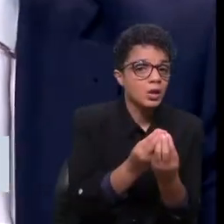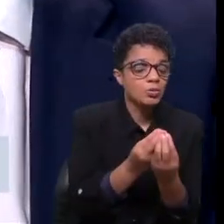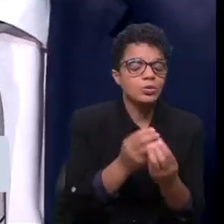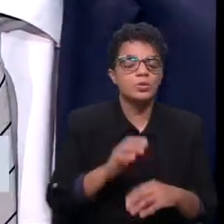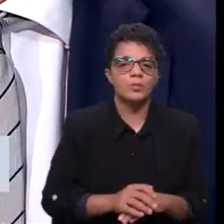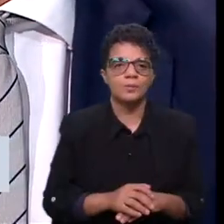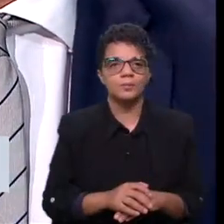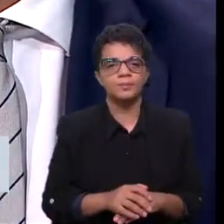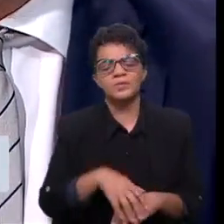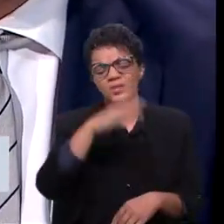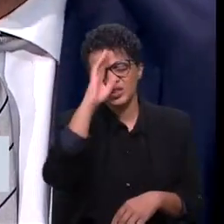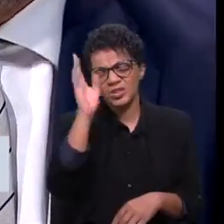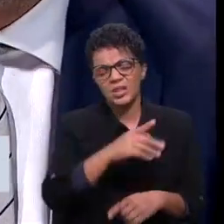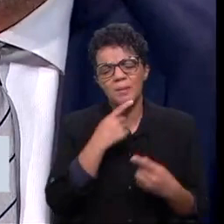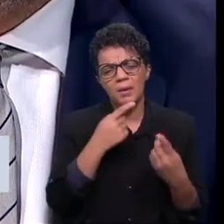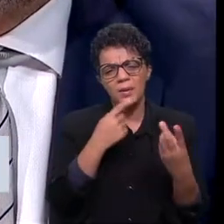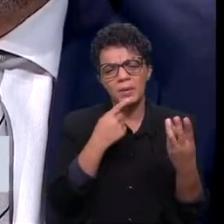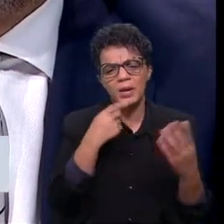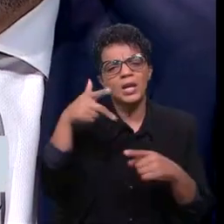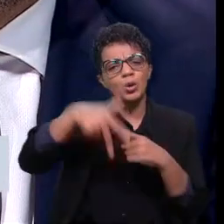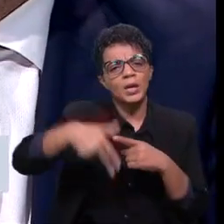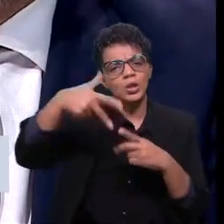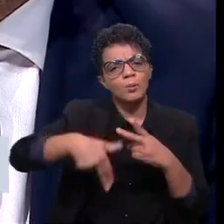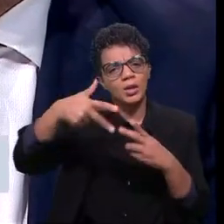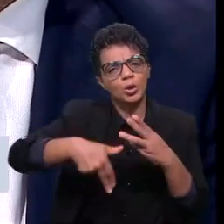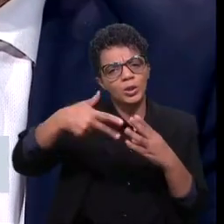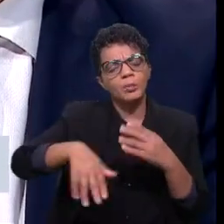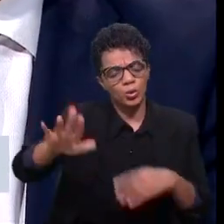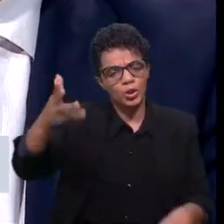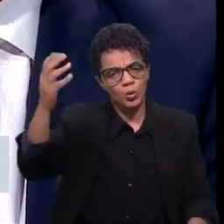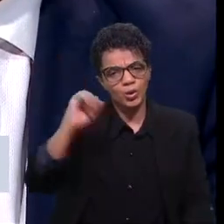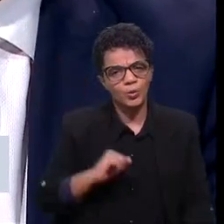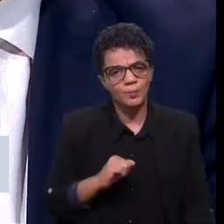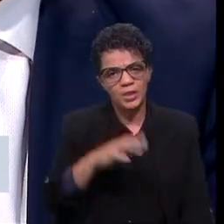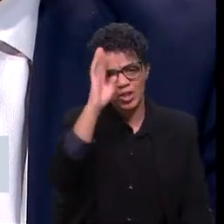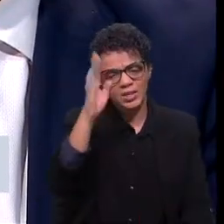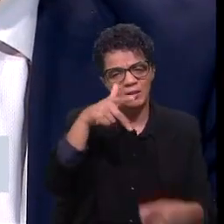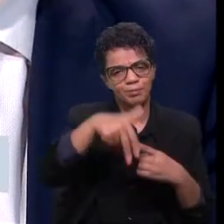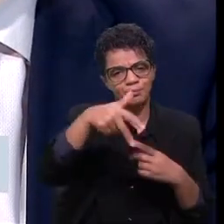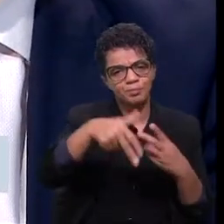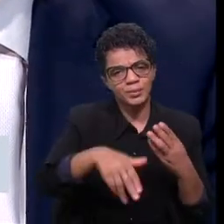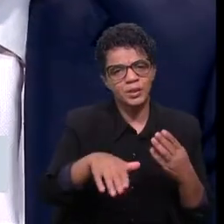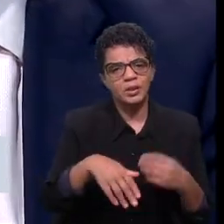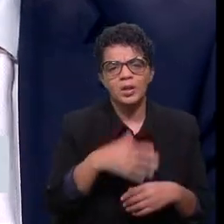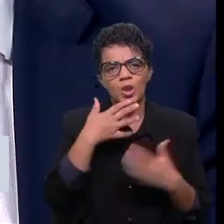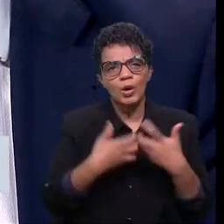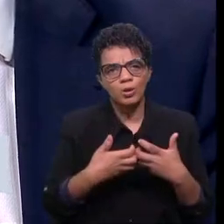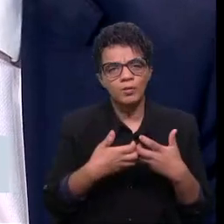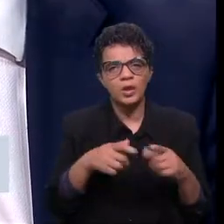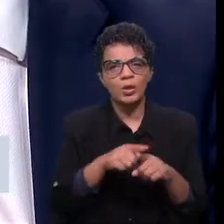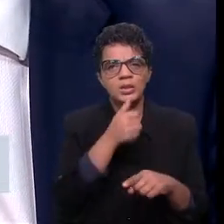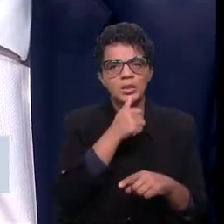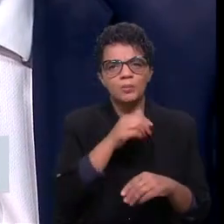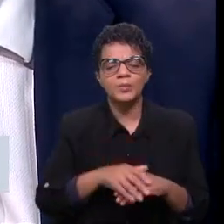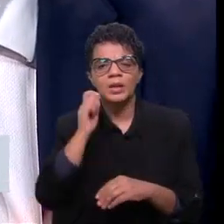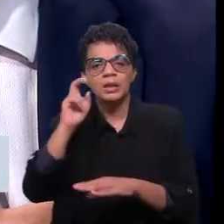à dependência eu já sei que éessa tática continua interromper continua interromper deix deix ouvr interromper Não há dúvida que é muito decidido